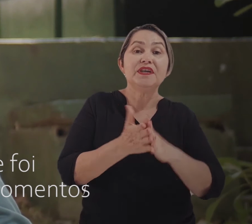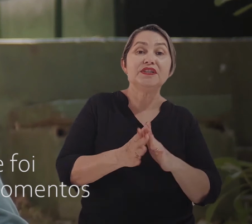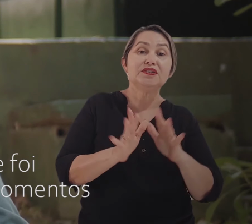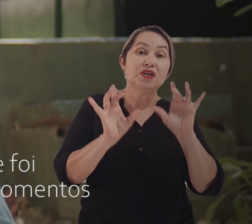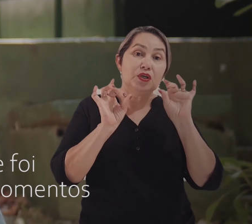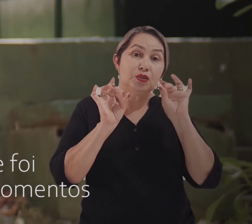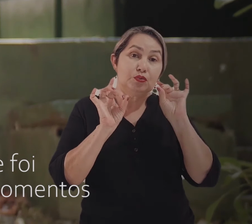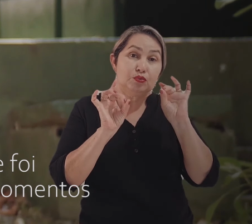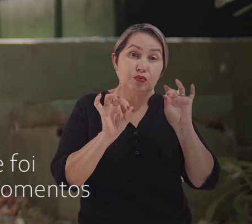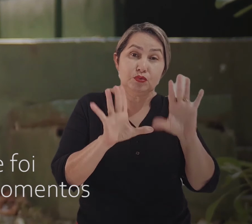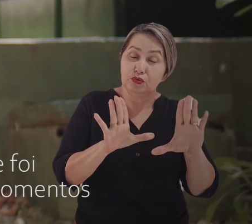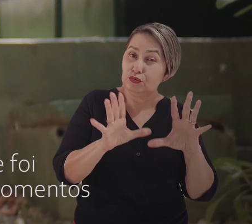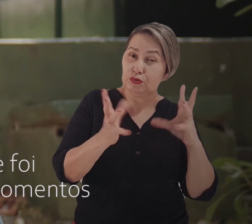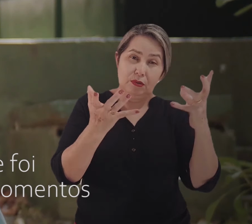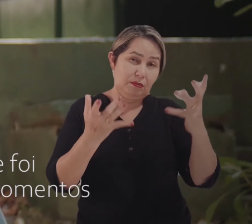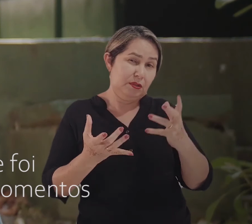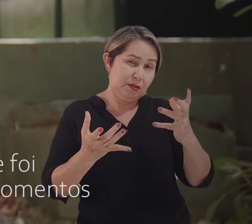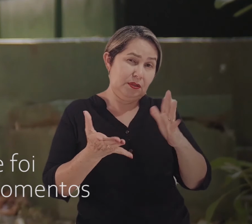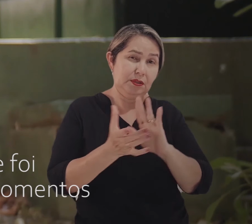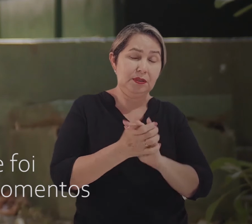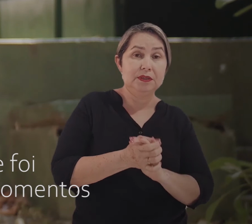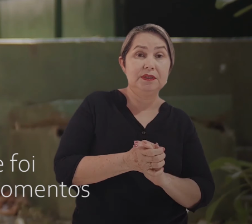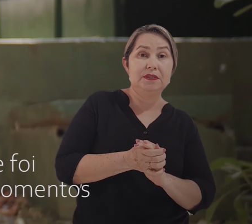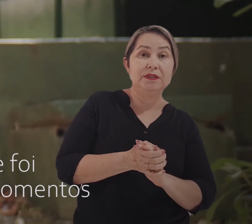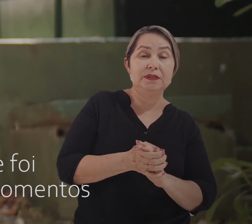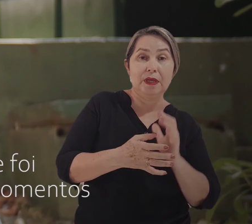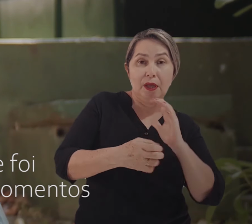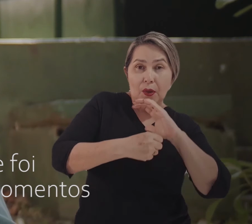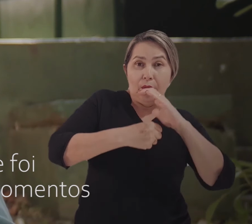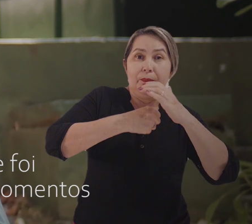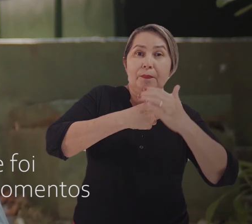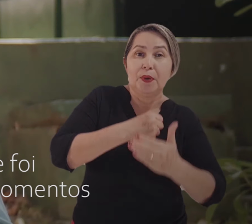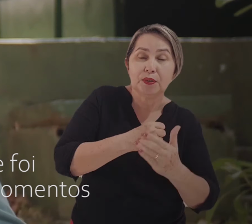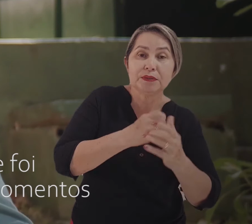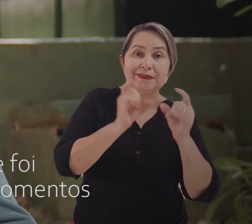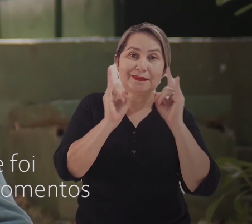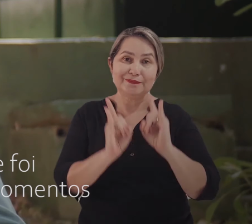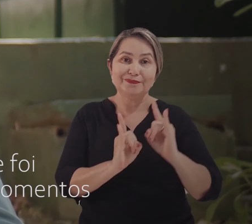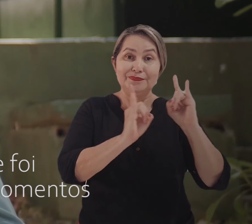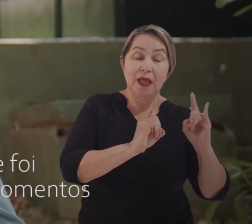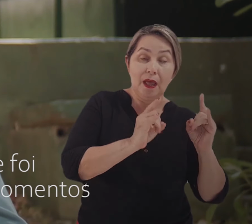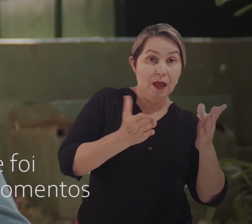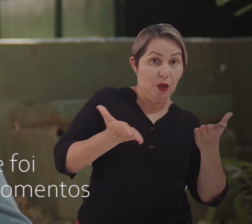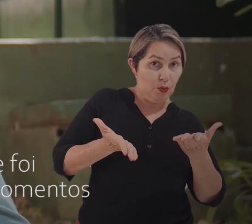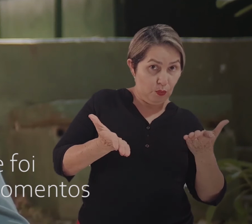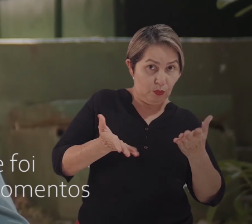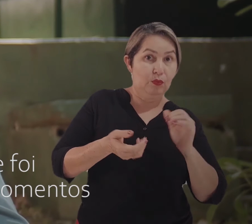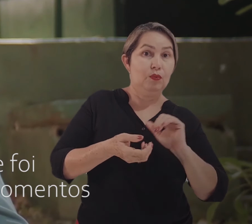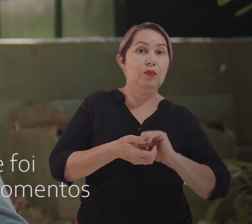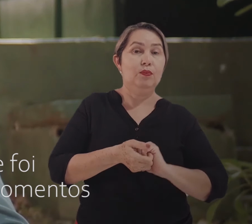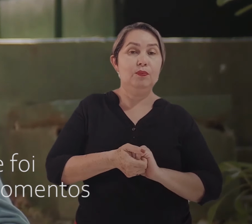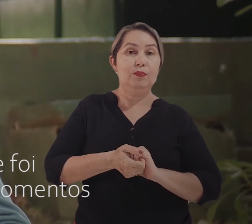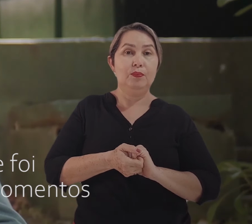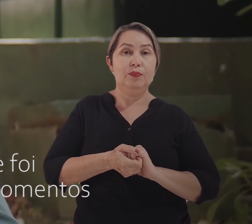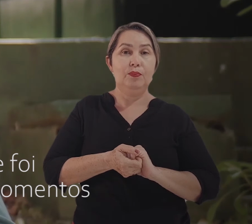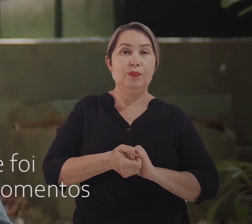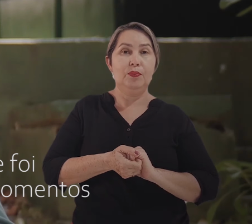cumpriu o que se queria, né, que foi a proteção desses bens, né? E aí hoje, graças